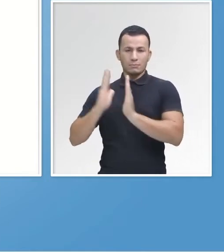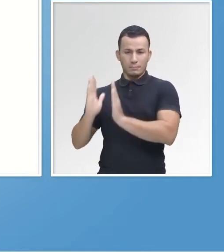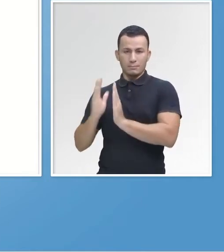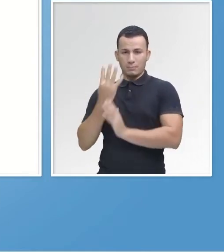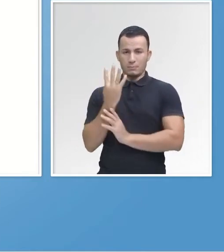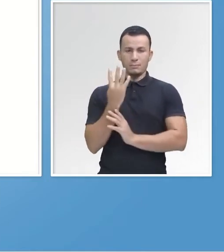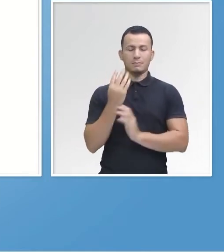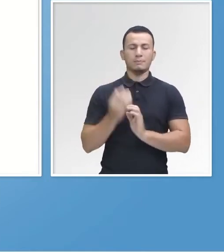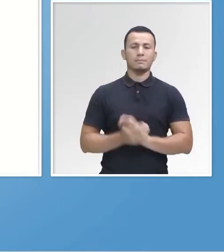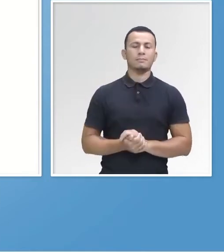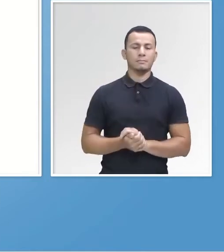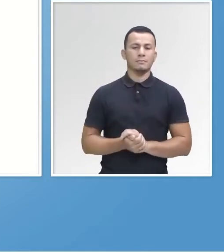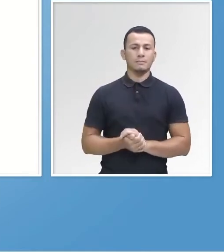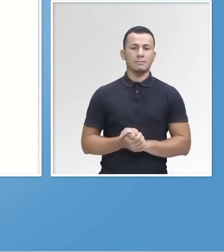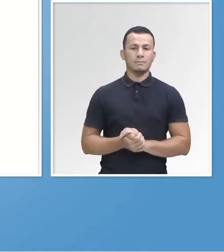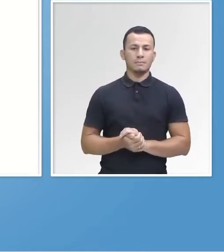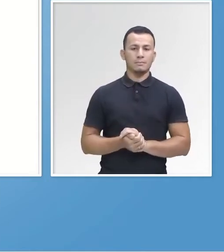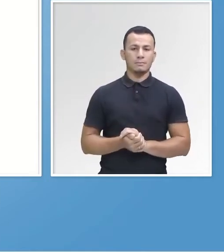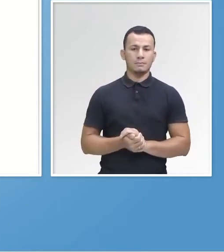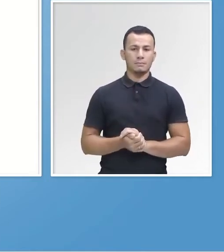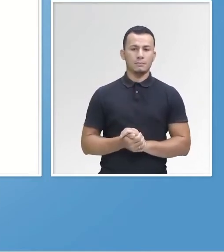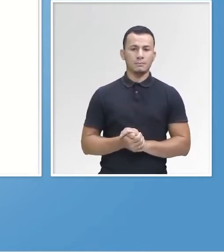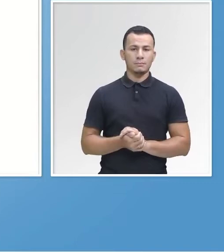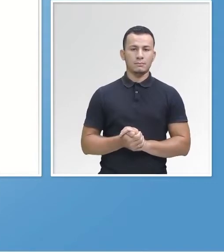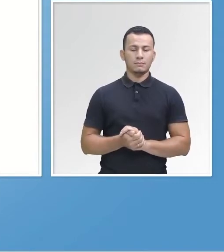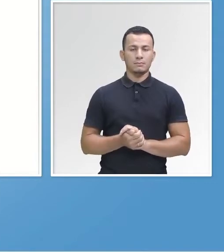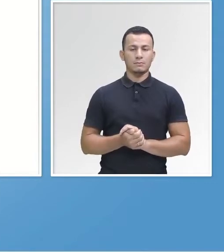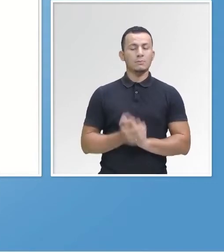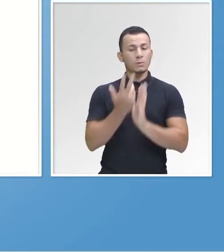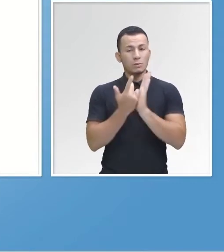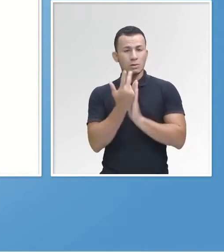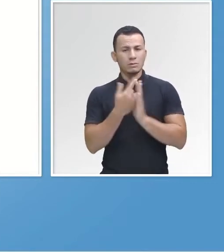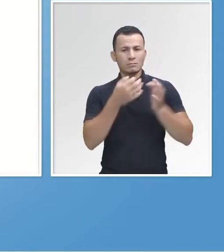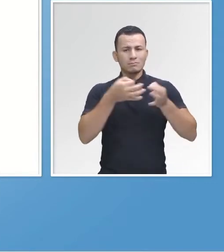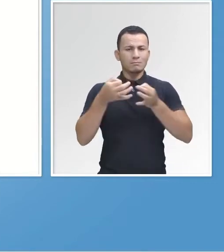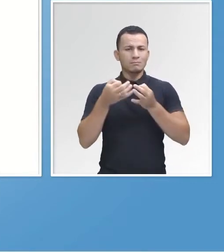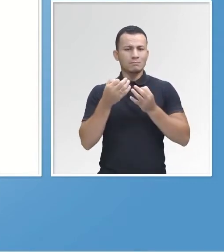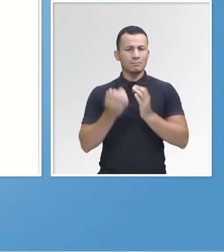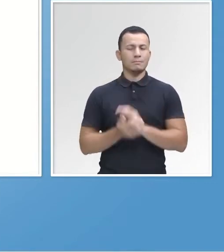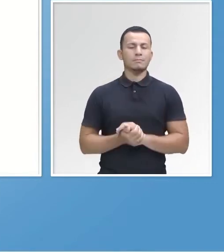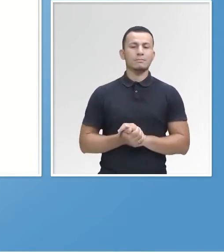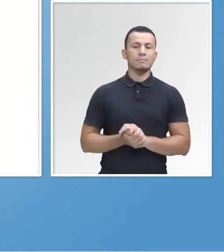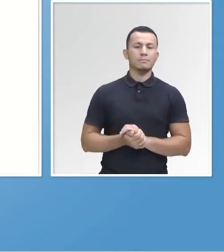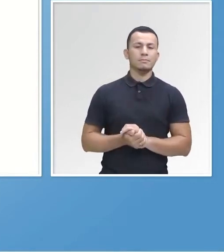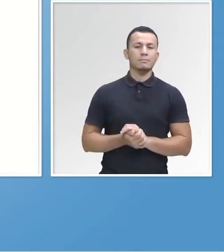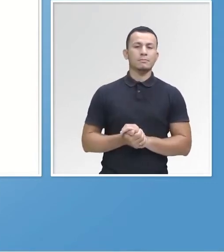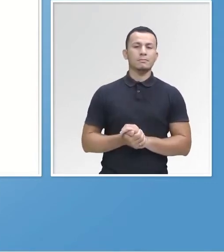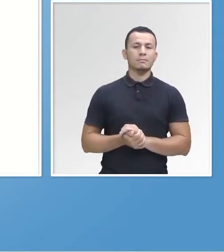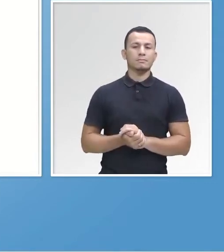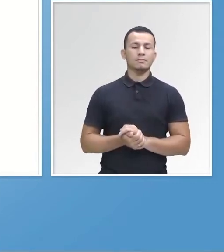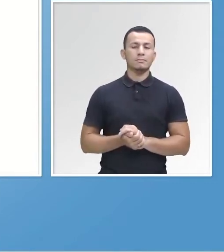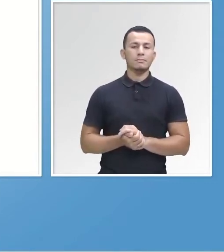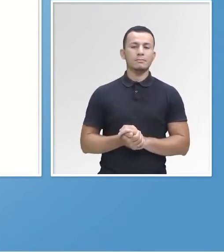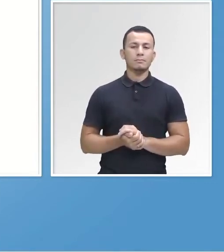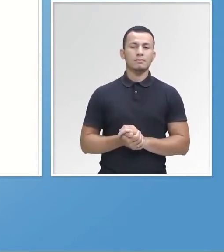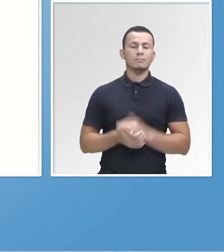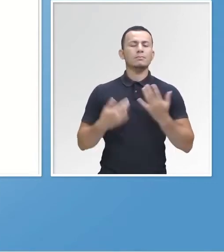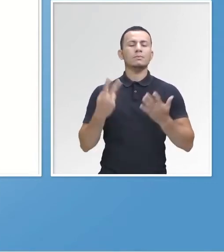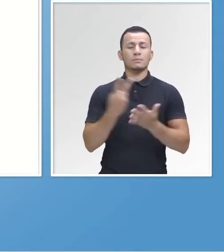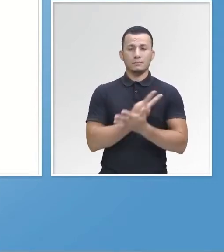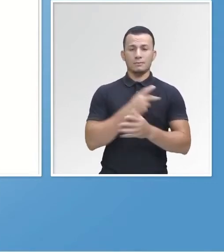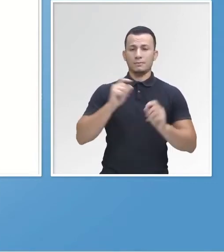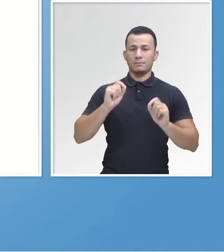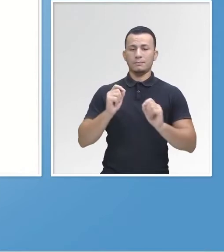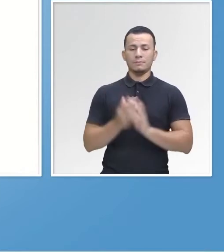bem tá vamos tentar deixar mais igual possível então vou ajeitar aqui bom muito bem e o que que aconteceu